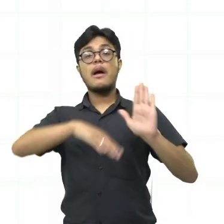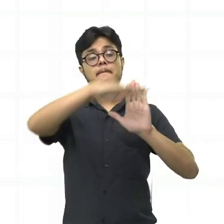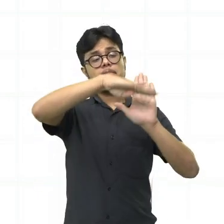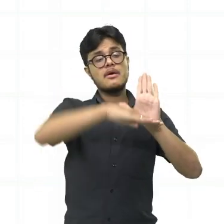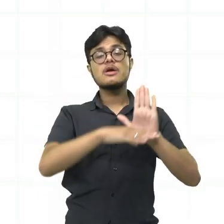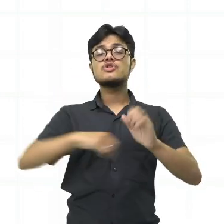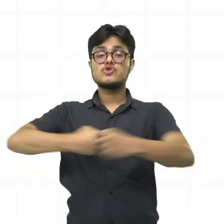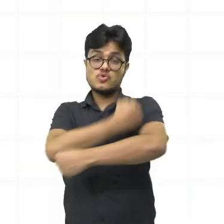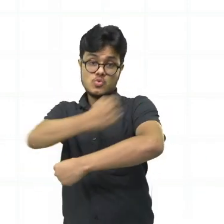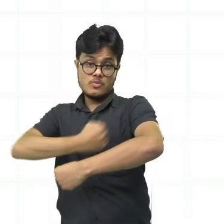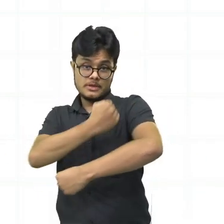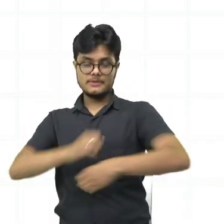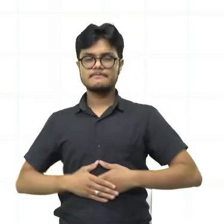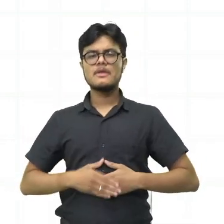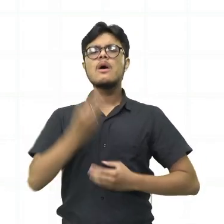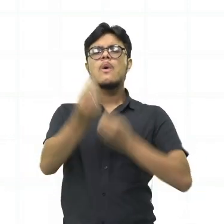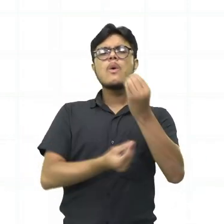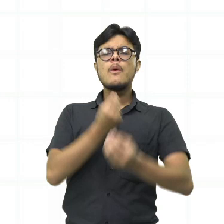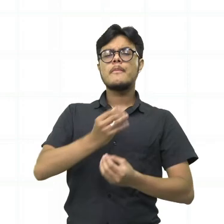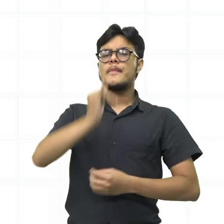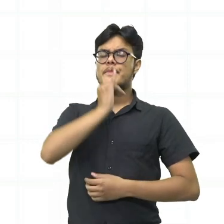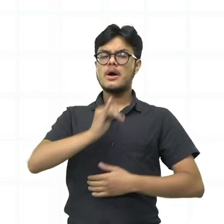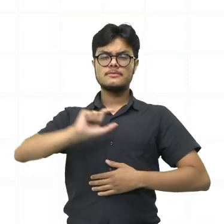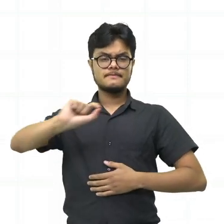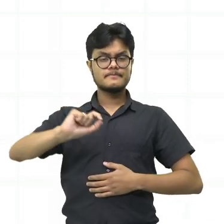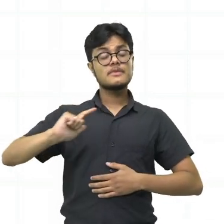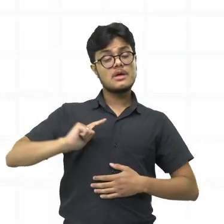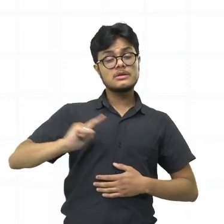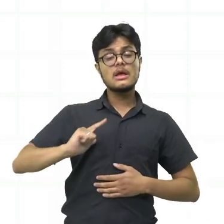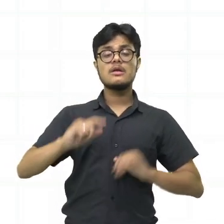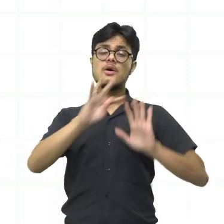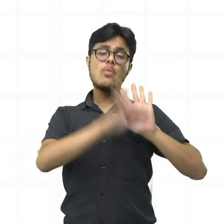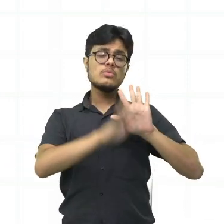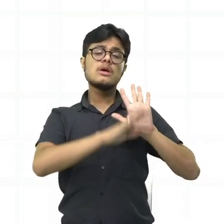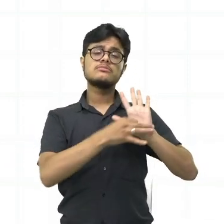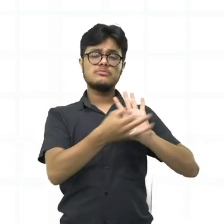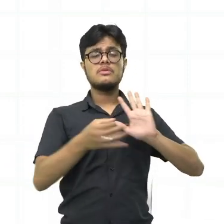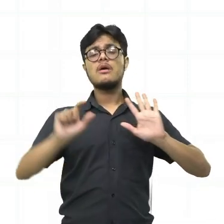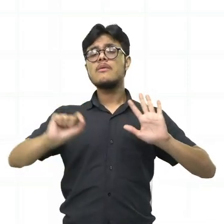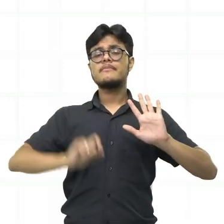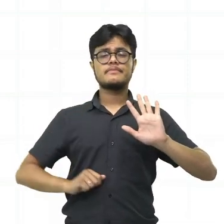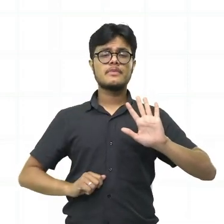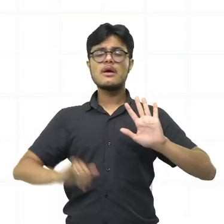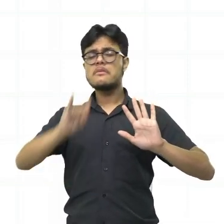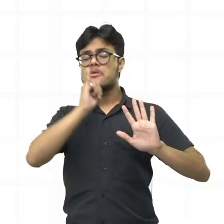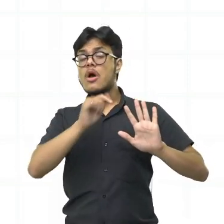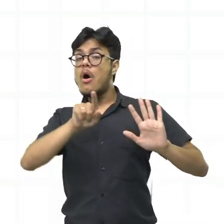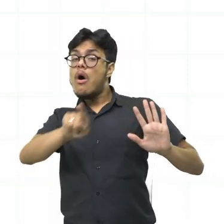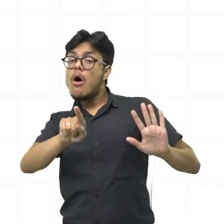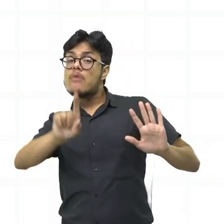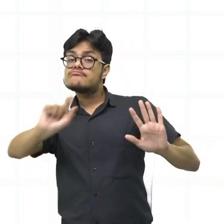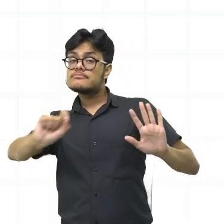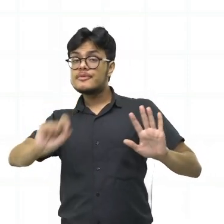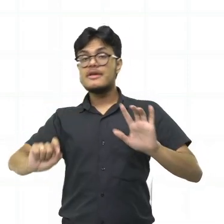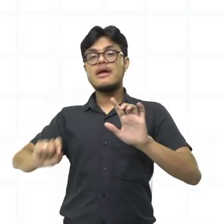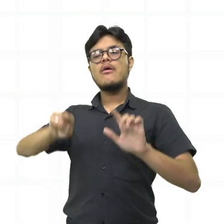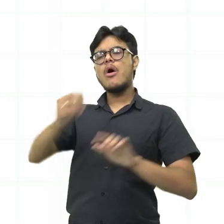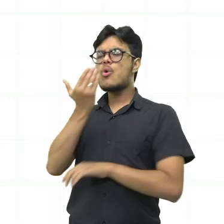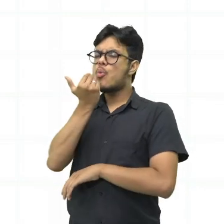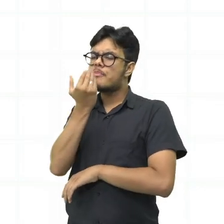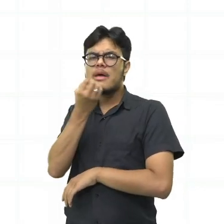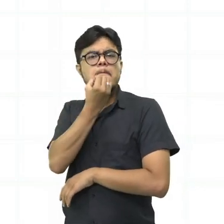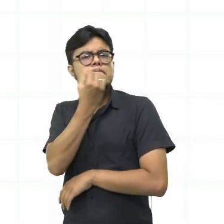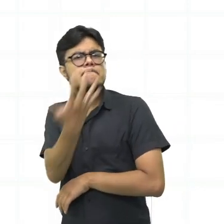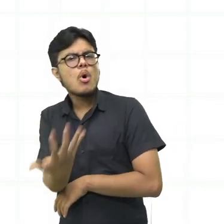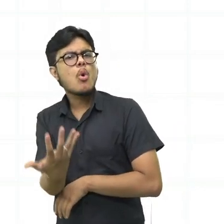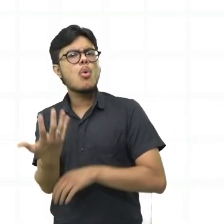Exatamente, nós temos então um exemplo, né, de texto argumentativo, essa recomendação gastronômica.